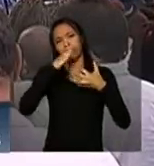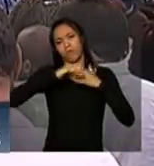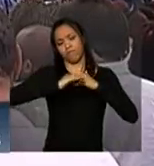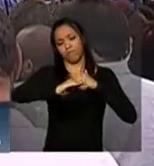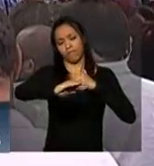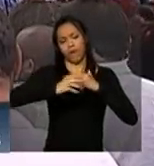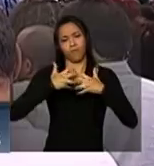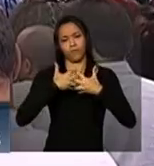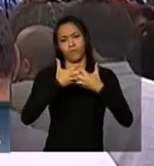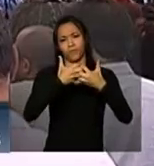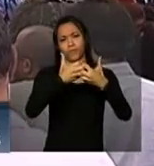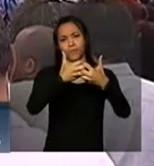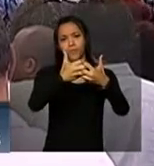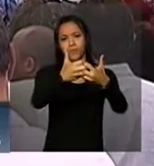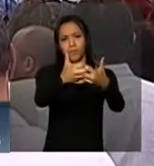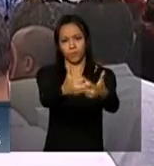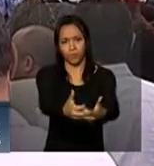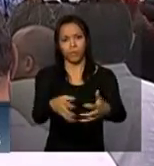acesso deles